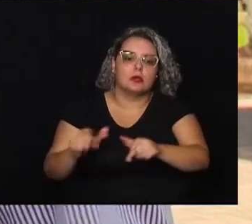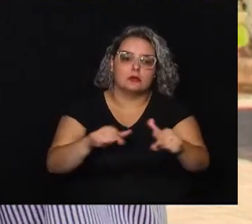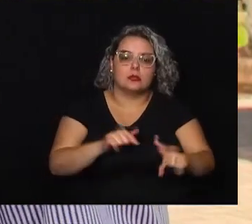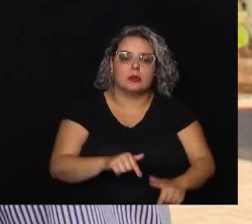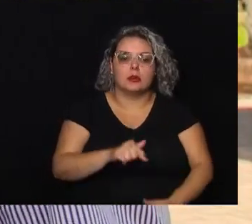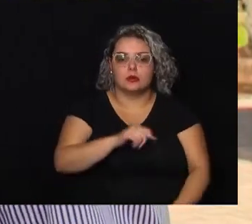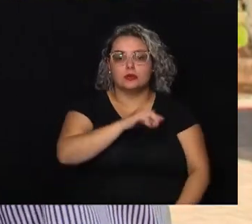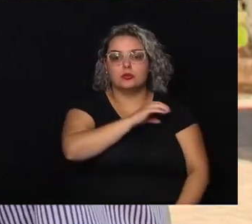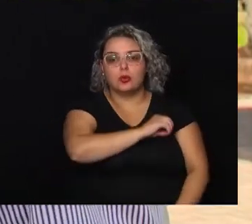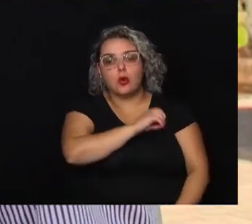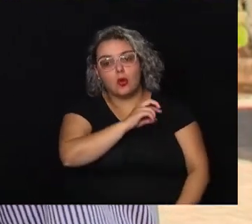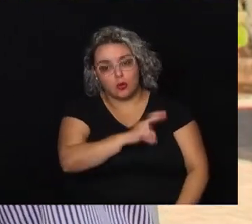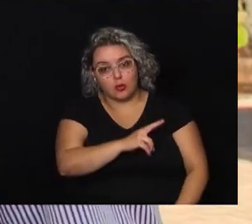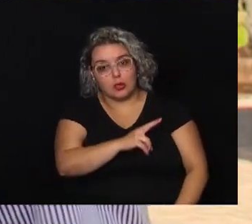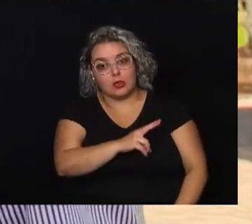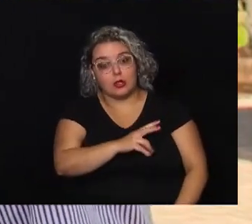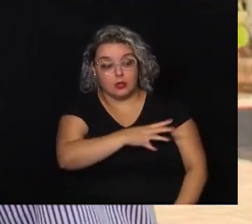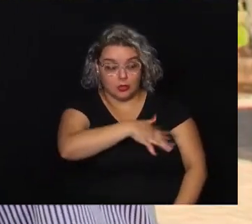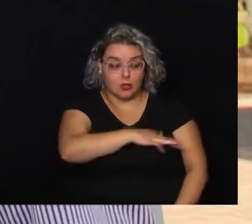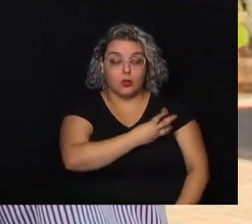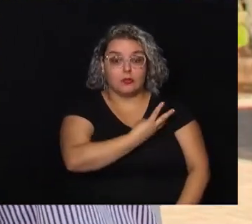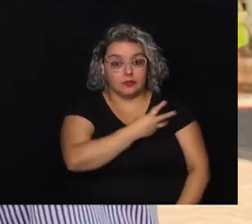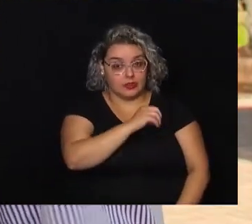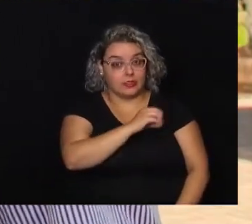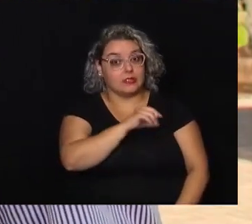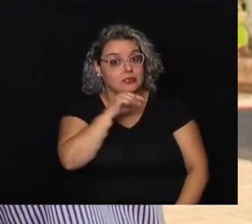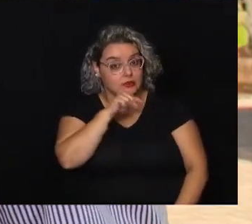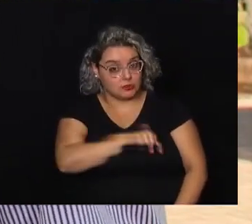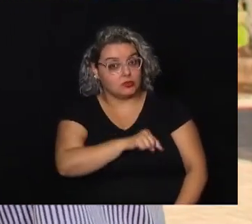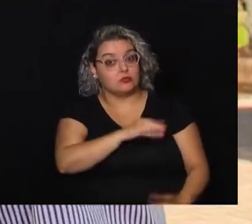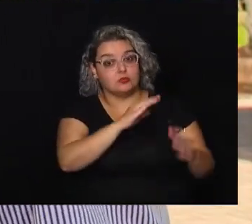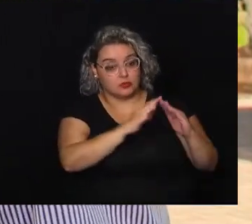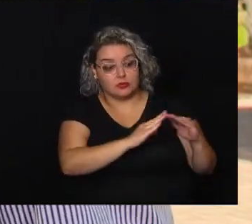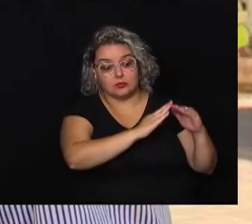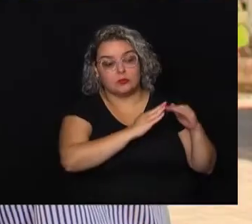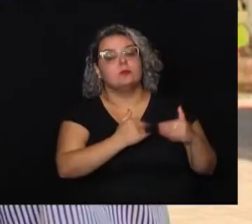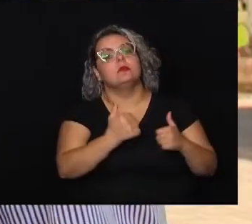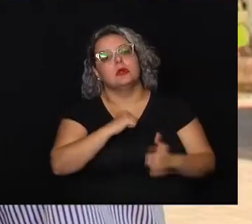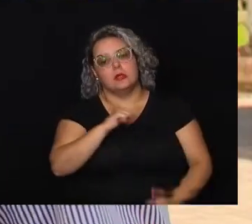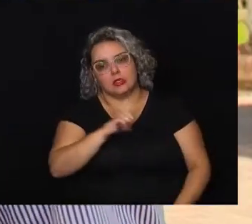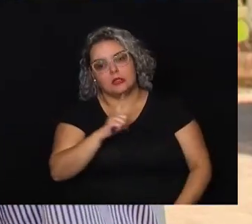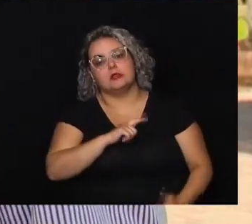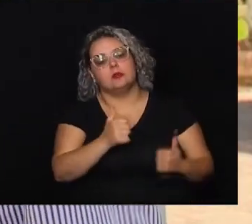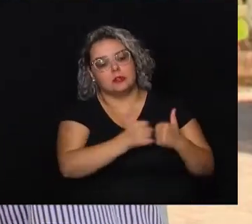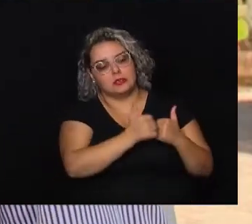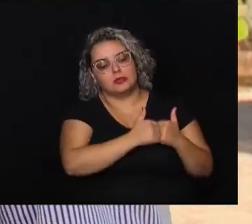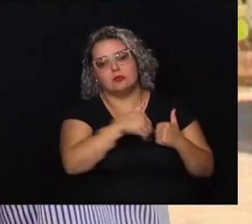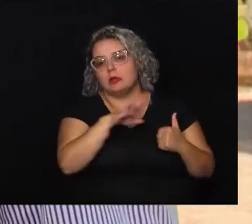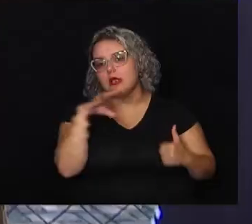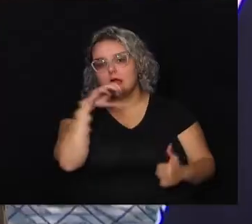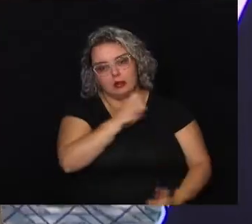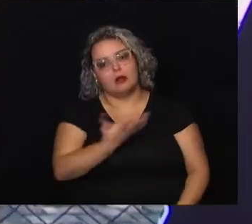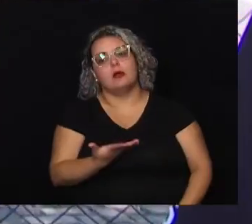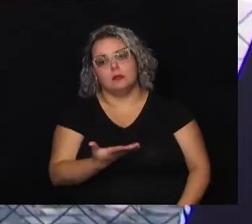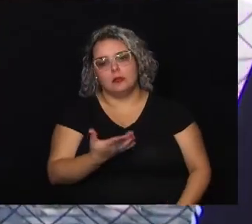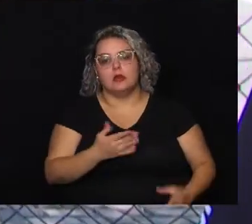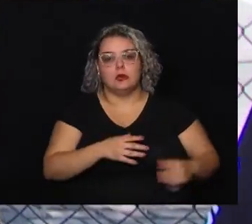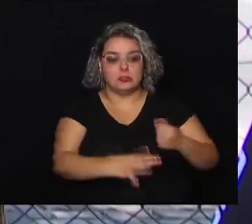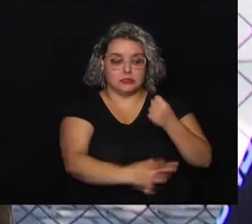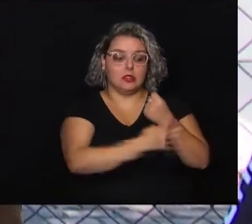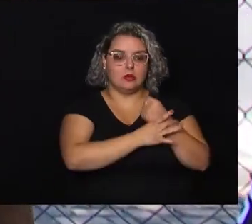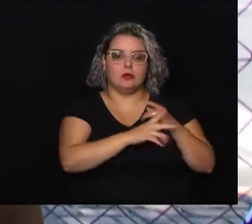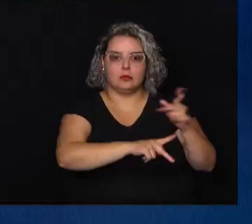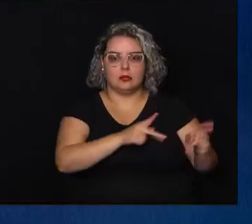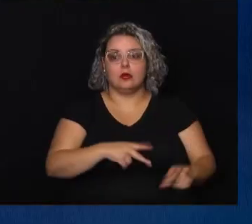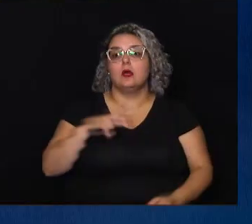lembrando que é uma área que tem quase 300 mil habitantes. Nós vamos ter com certeza um atendimento mais rápido e mais segurança para a população. O vereador